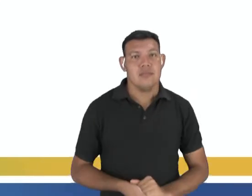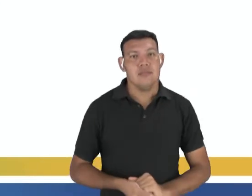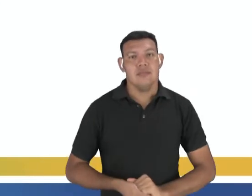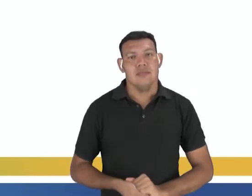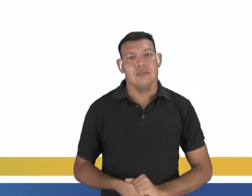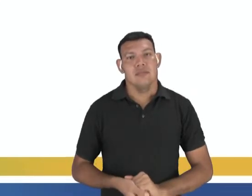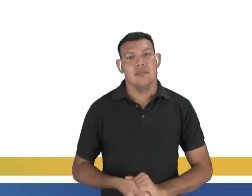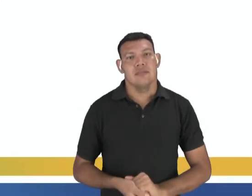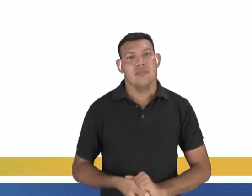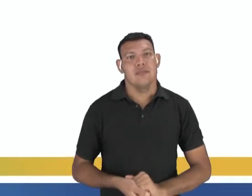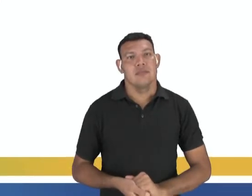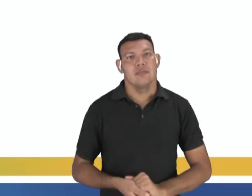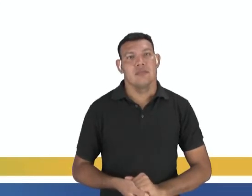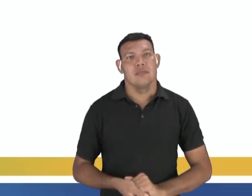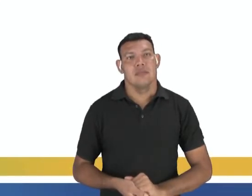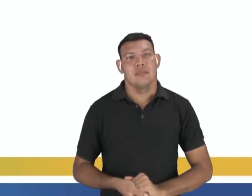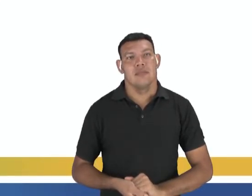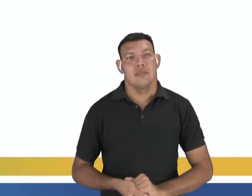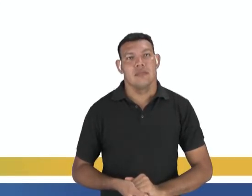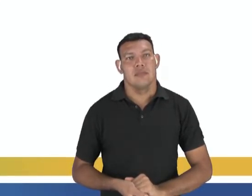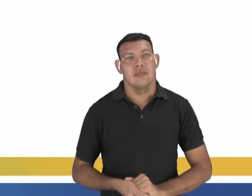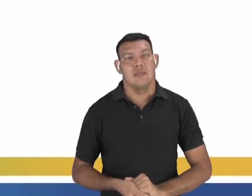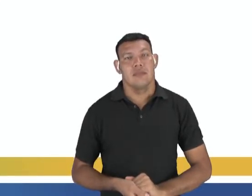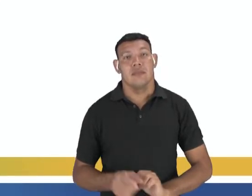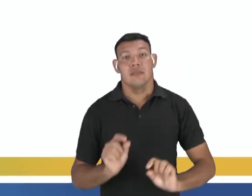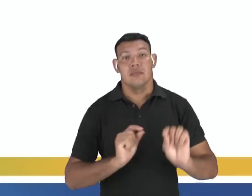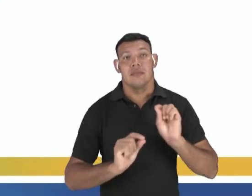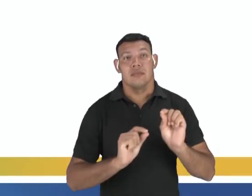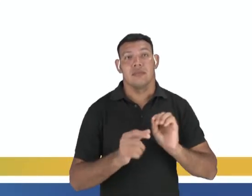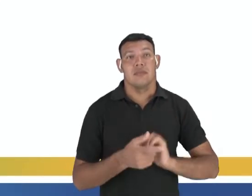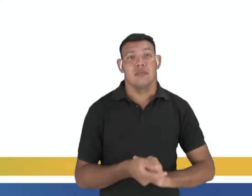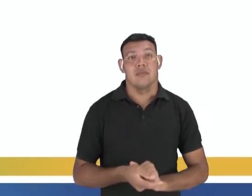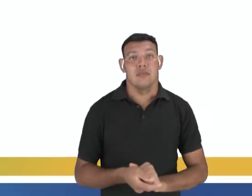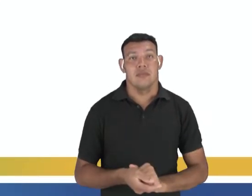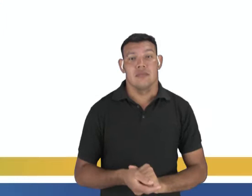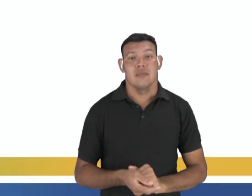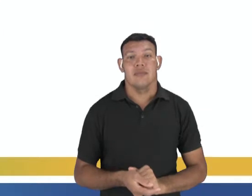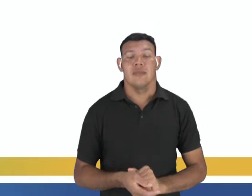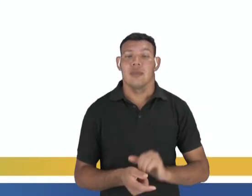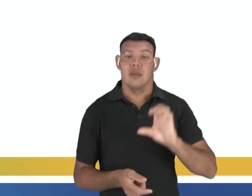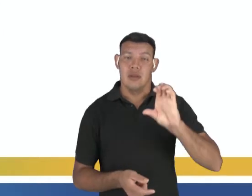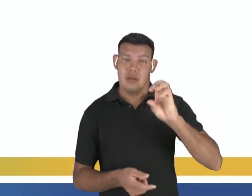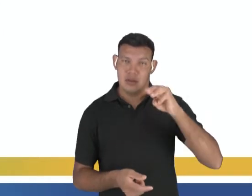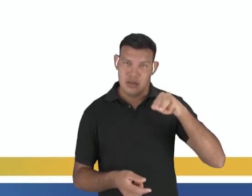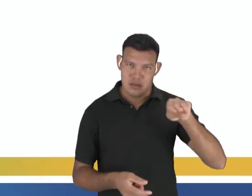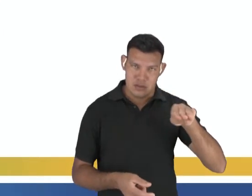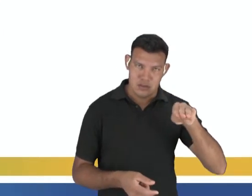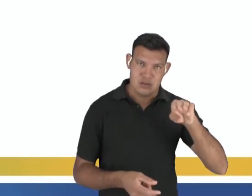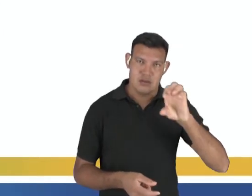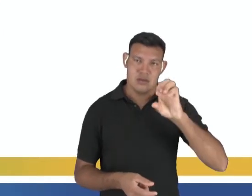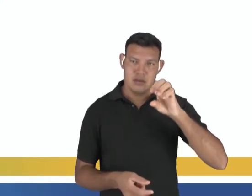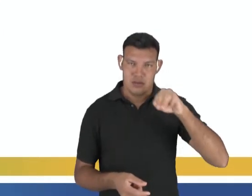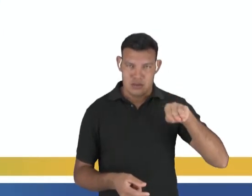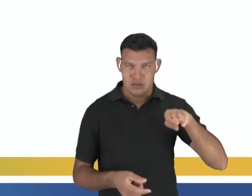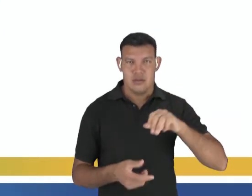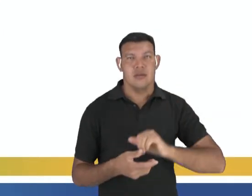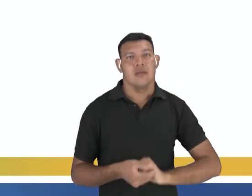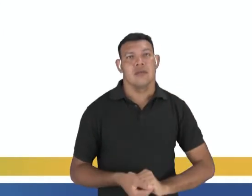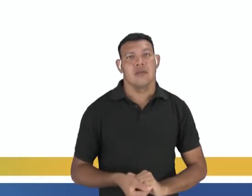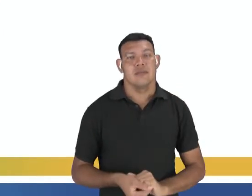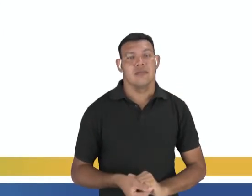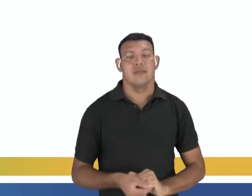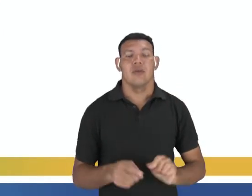usa centímetros né Então nesse caso a unidade que mais se adéqua para representar o comprimento de uma mamadeira seria ou